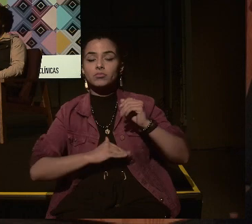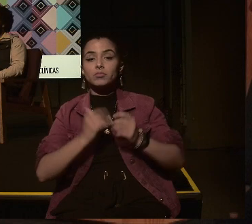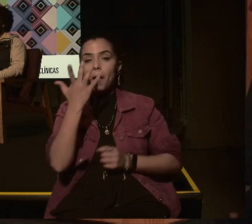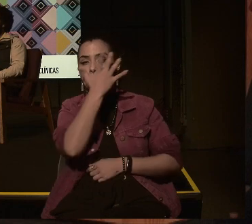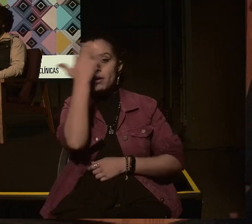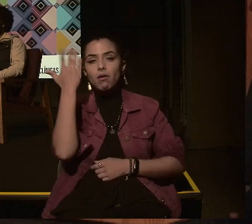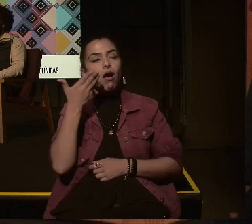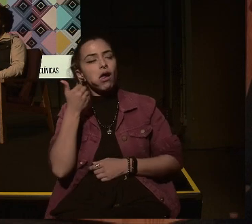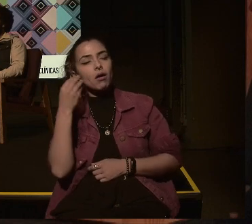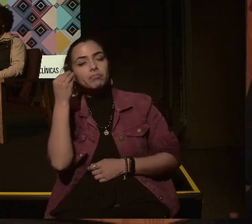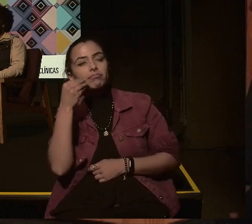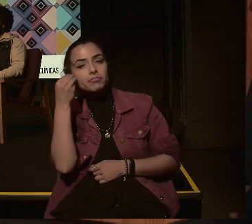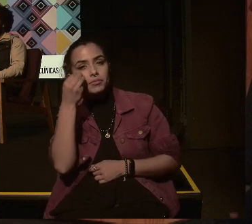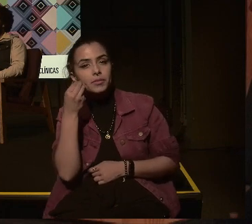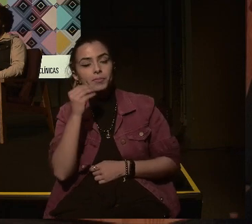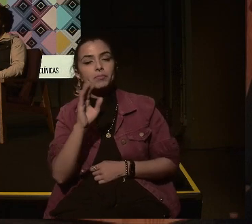experimenta